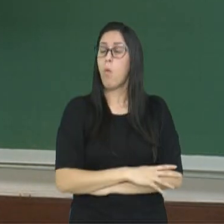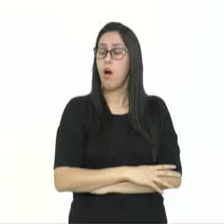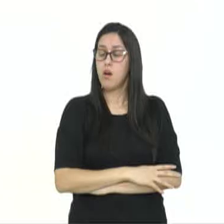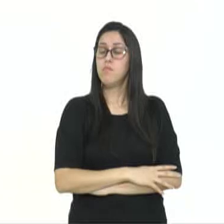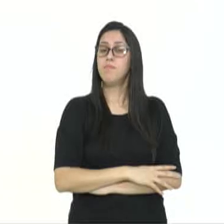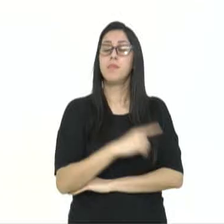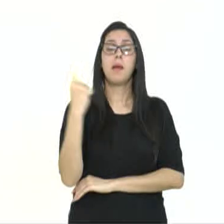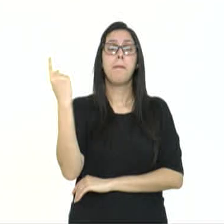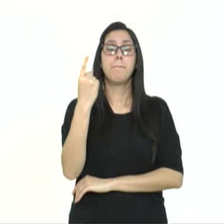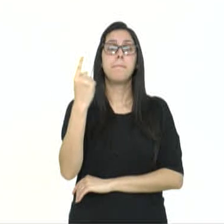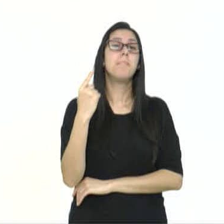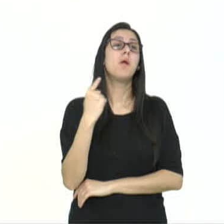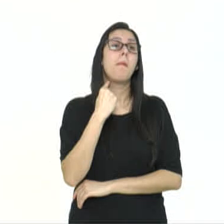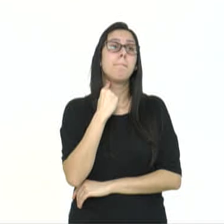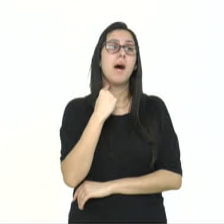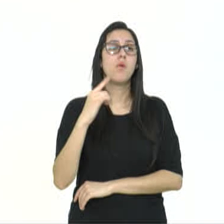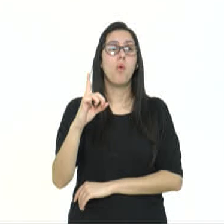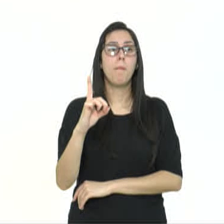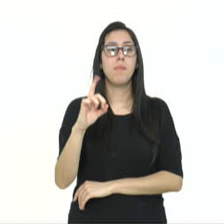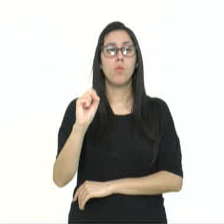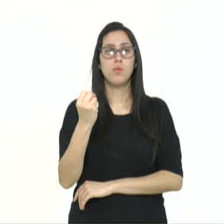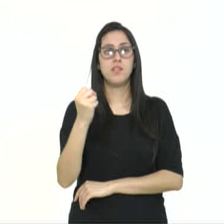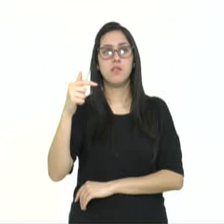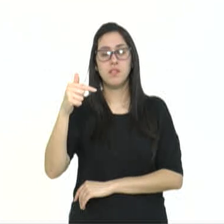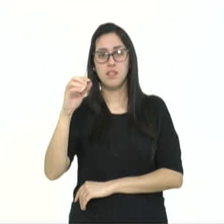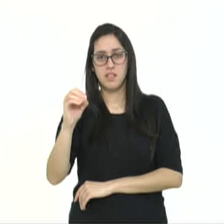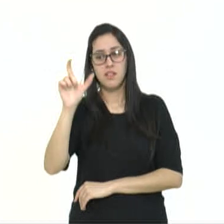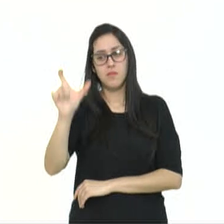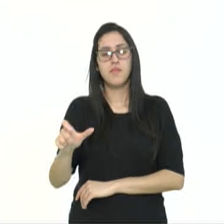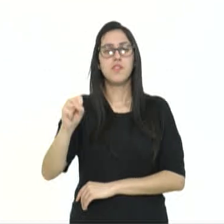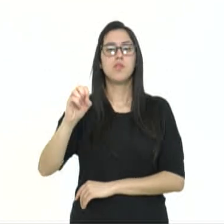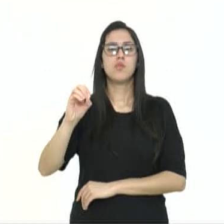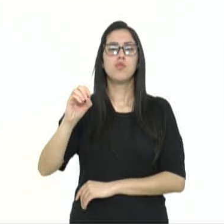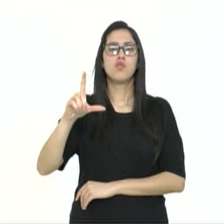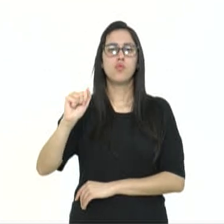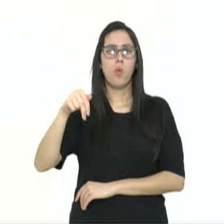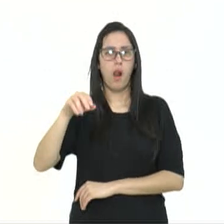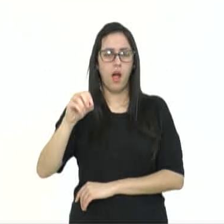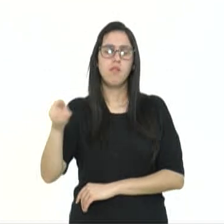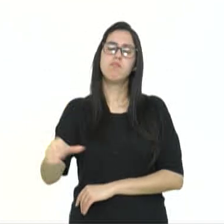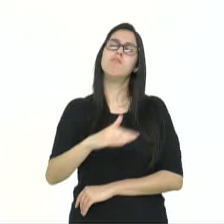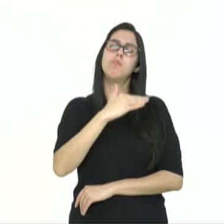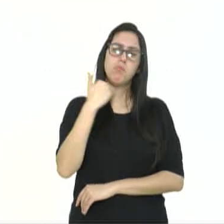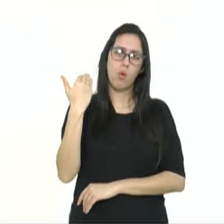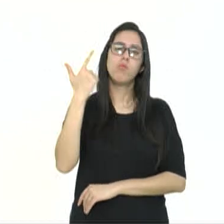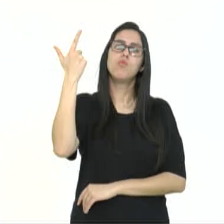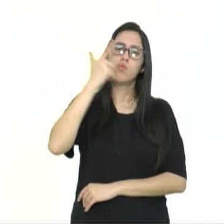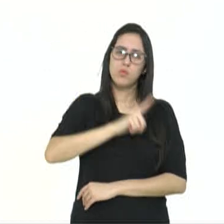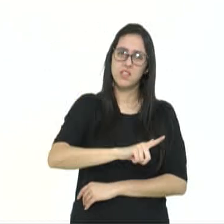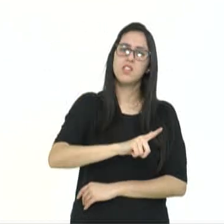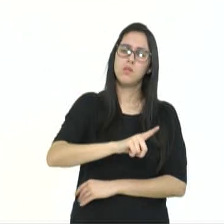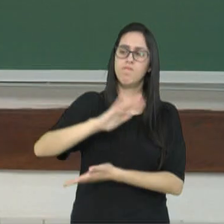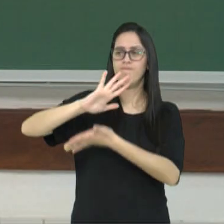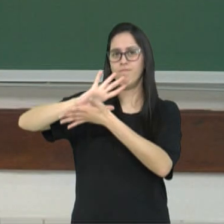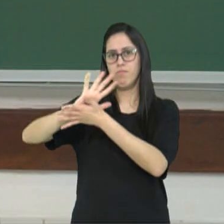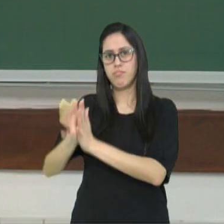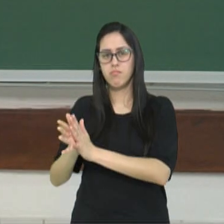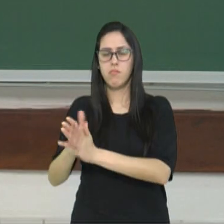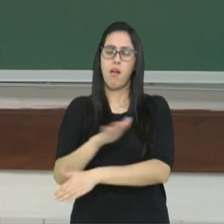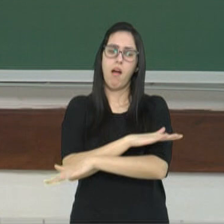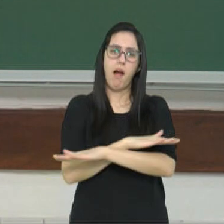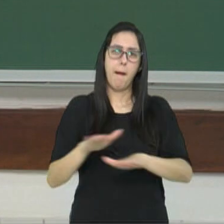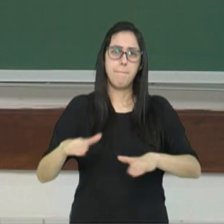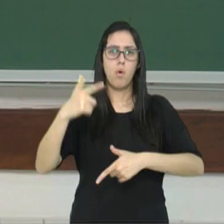maio de 1870, Solano Lopes é finalmente morto na Batalha de Cerro Corá. Aí acabou a